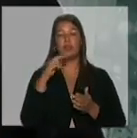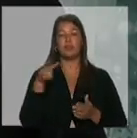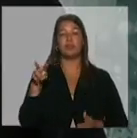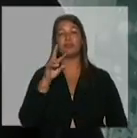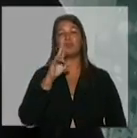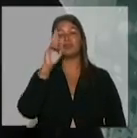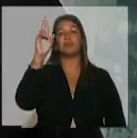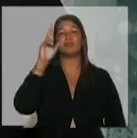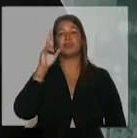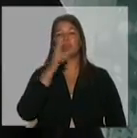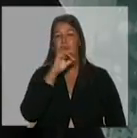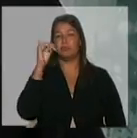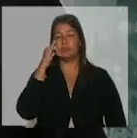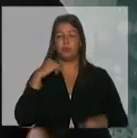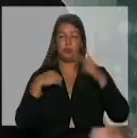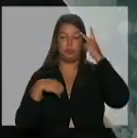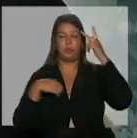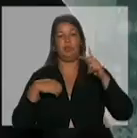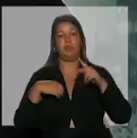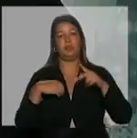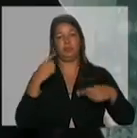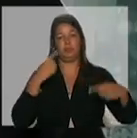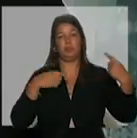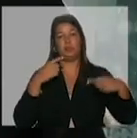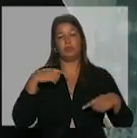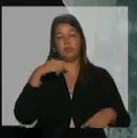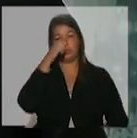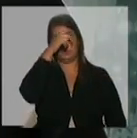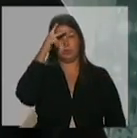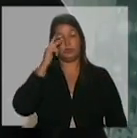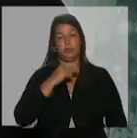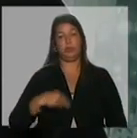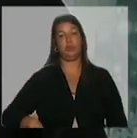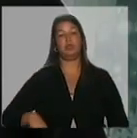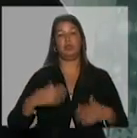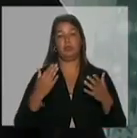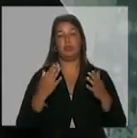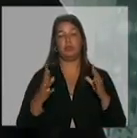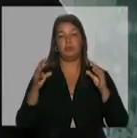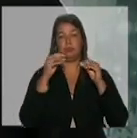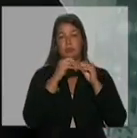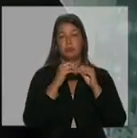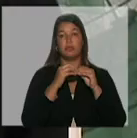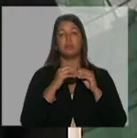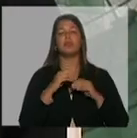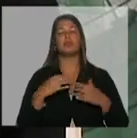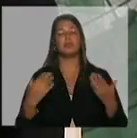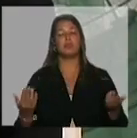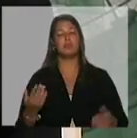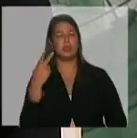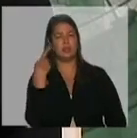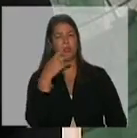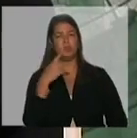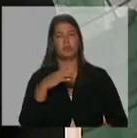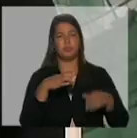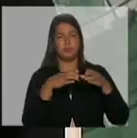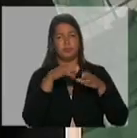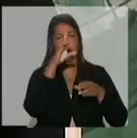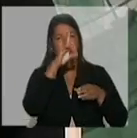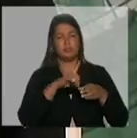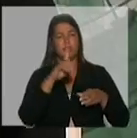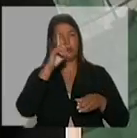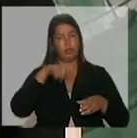subsidiar o Ministério de Minas e Energia para as políticas públicas que o Ministério quer implementar. E a sua diretoria